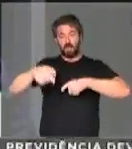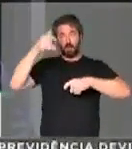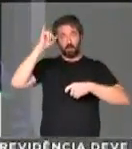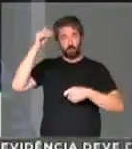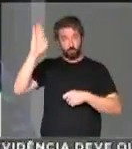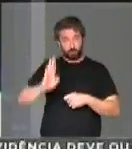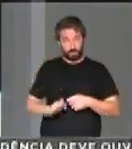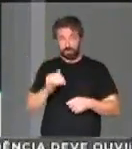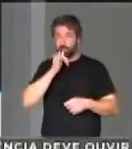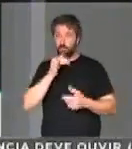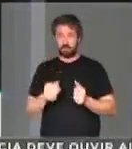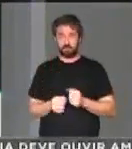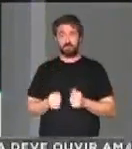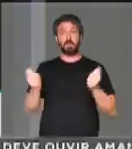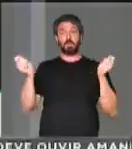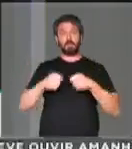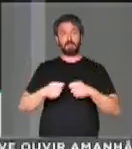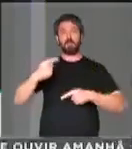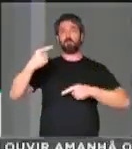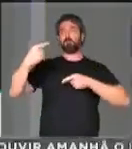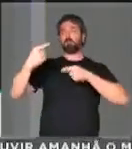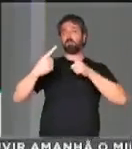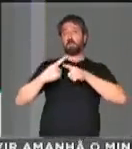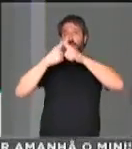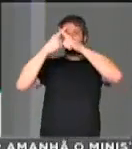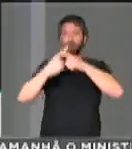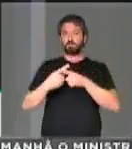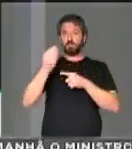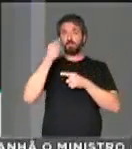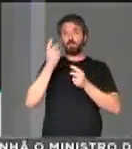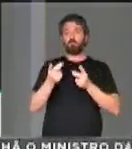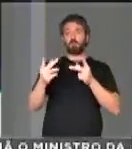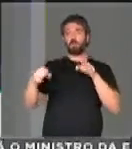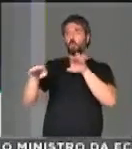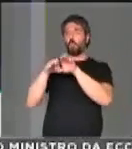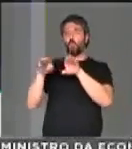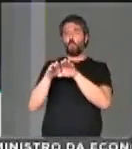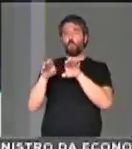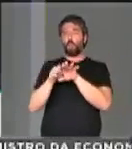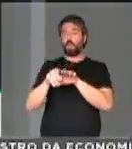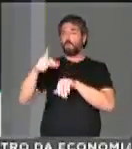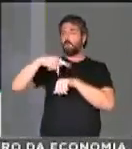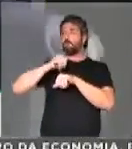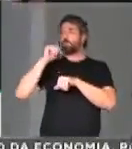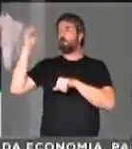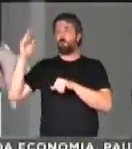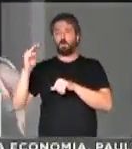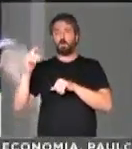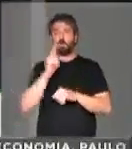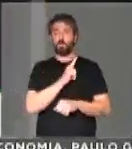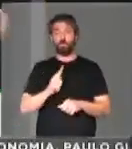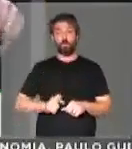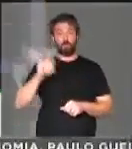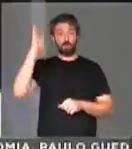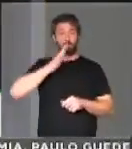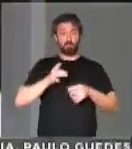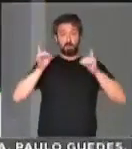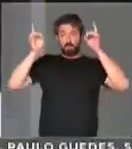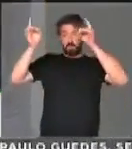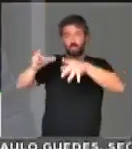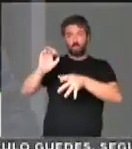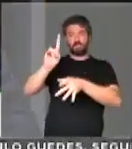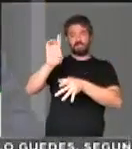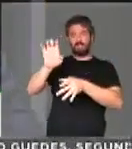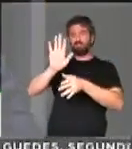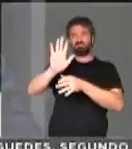agropecuária brasileira, por exemplo, pudessem disputar, deputado Wilson, em condições de igualdade no estrangeiro. O governo brasileiro abriu mão